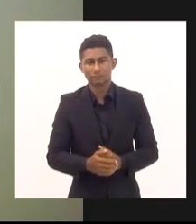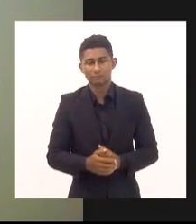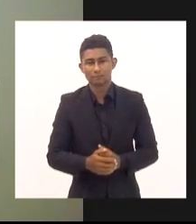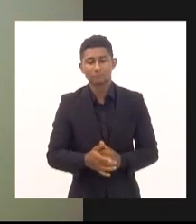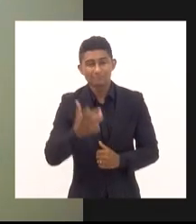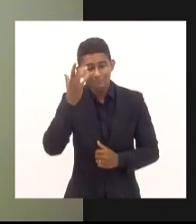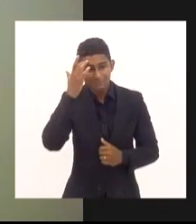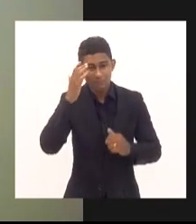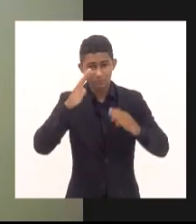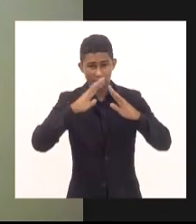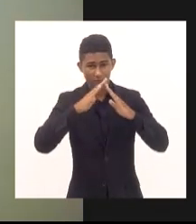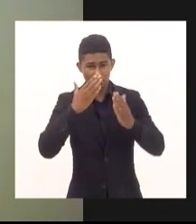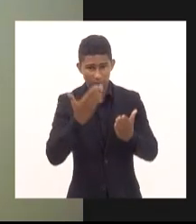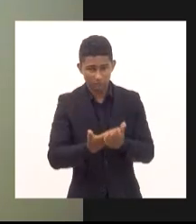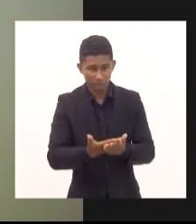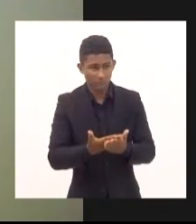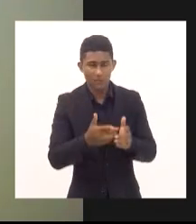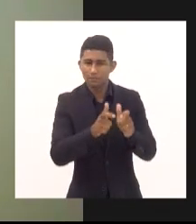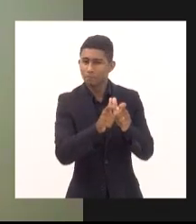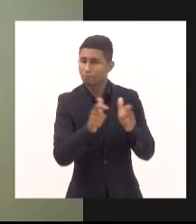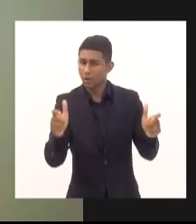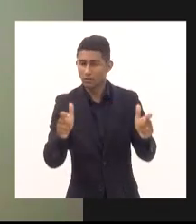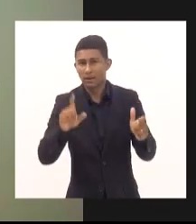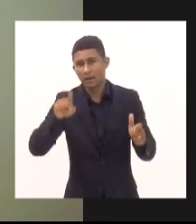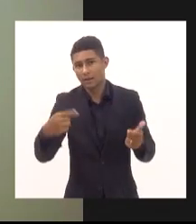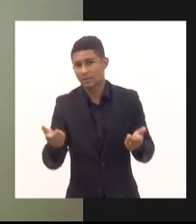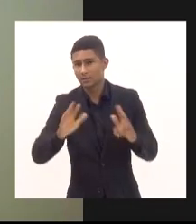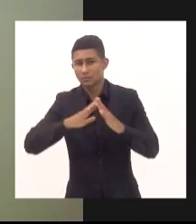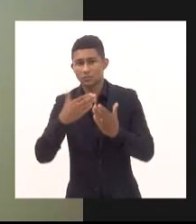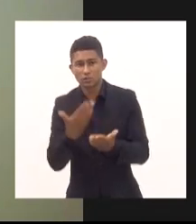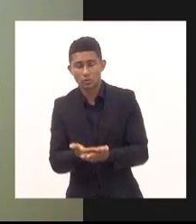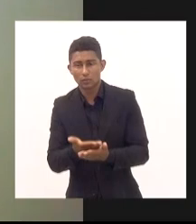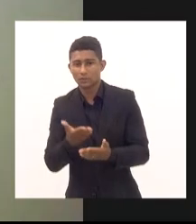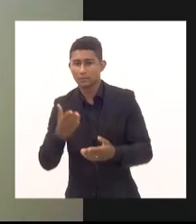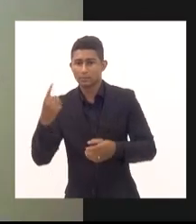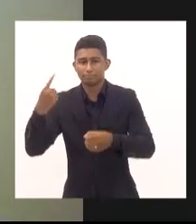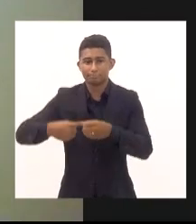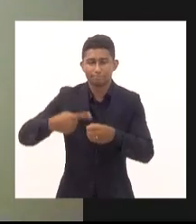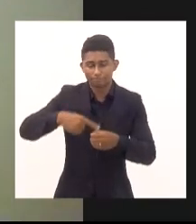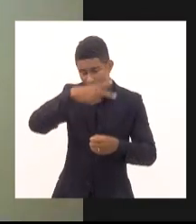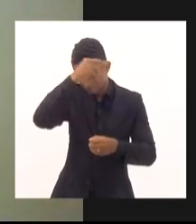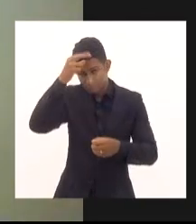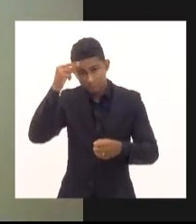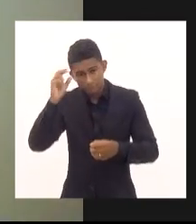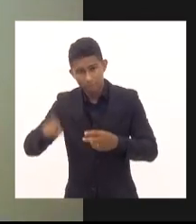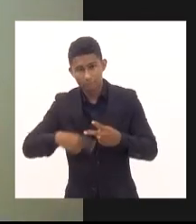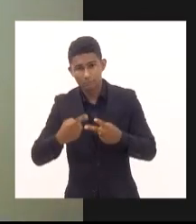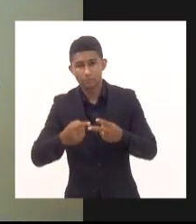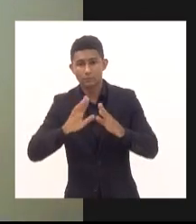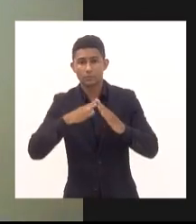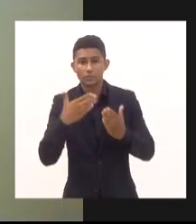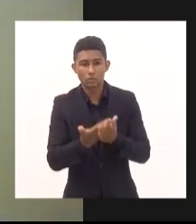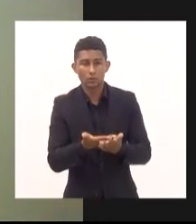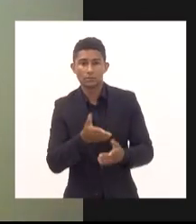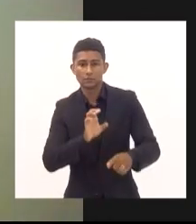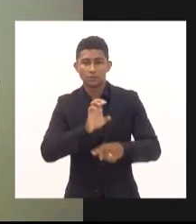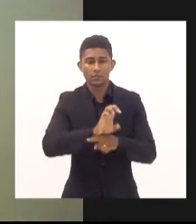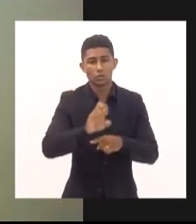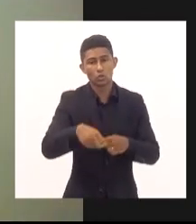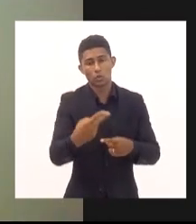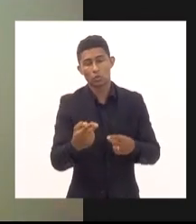das escolas, seja da rede municipal, estadual ou da rede privada, as escolas retornaram às